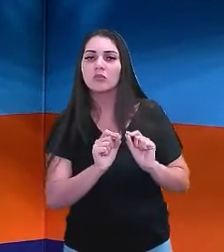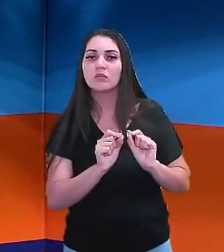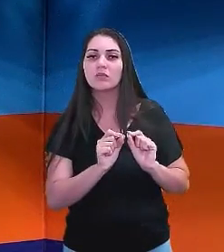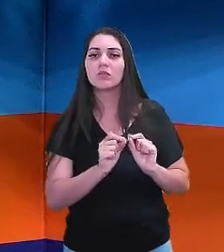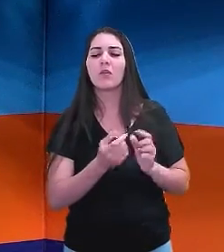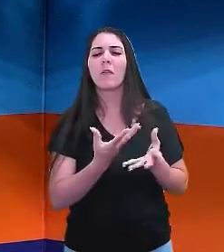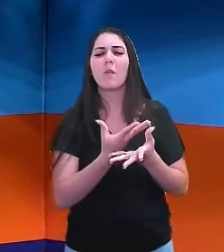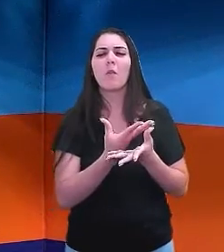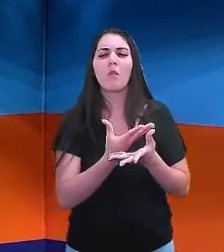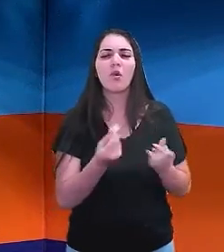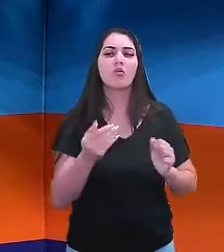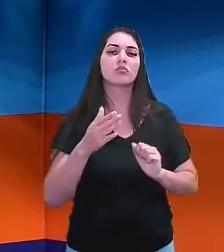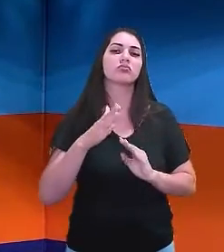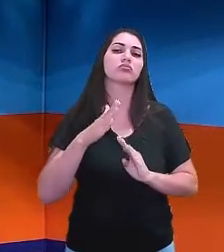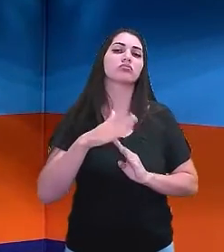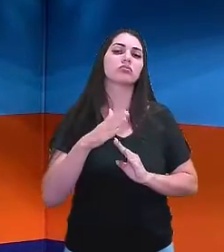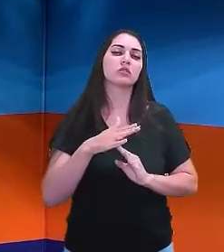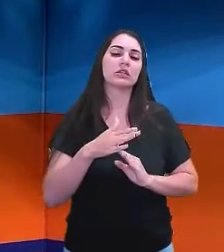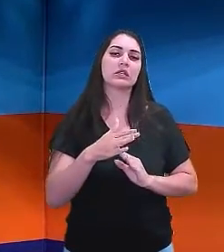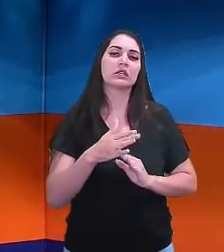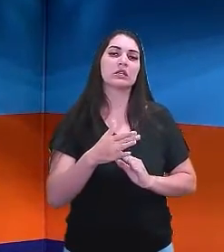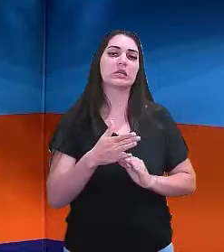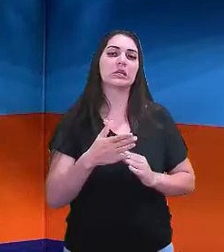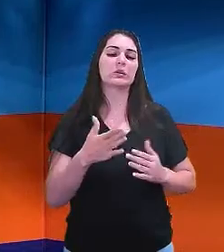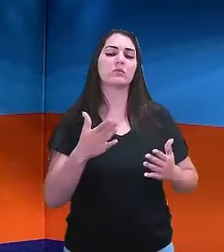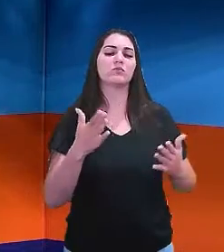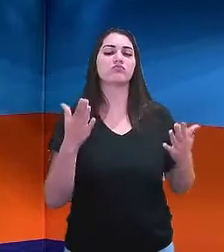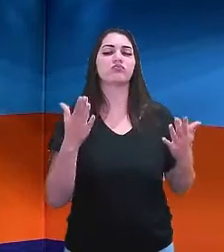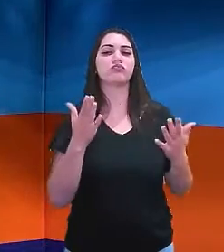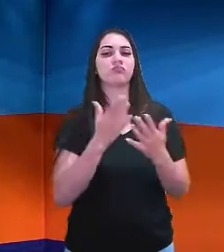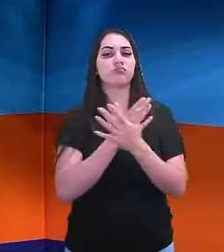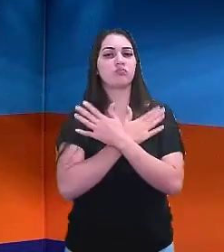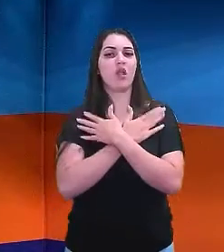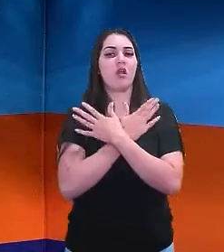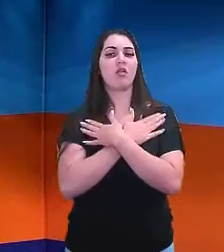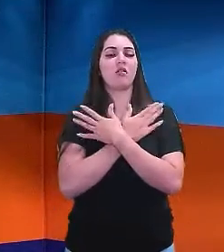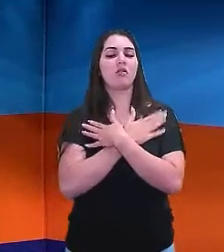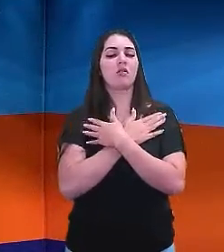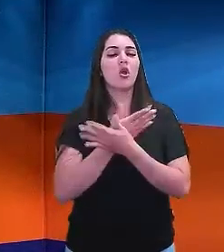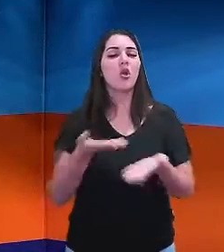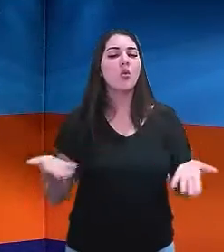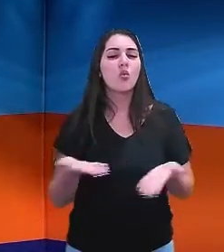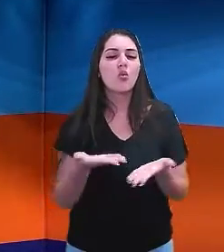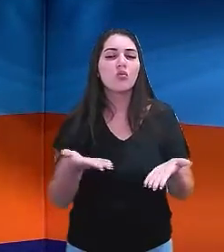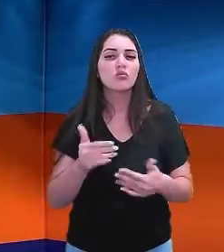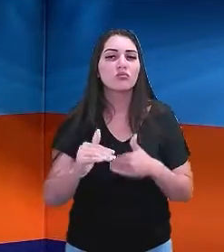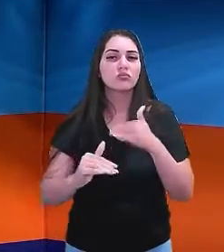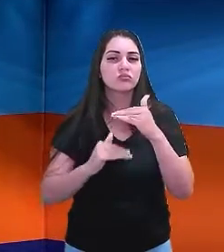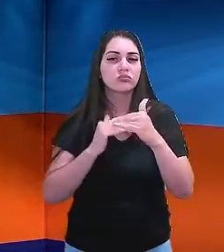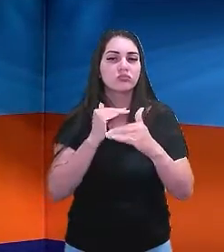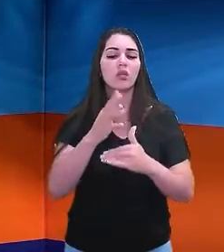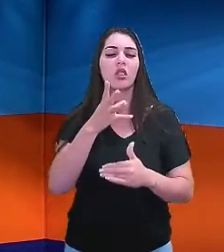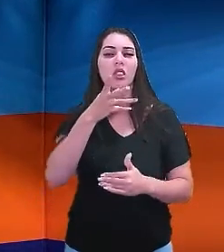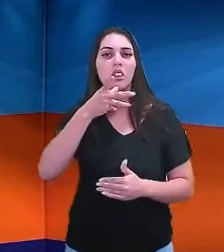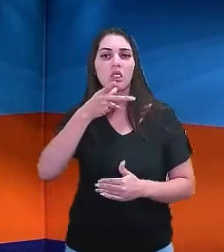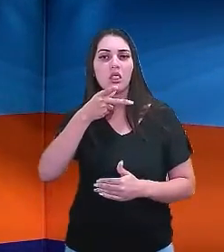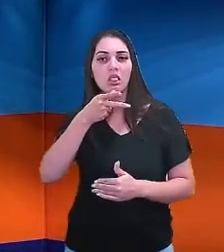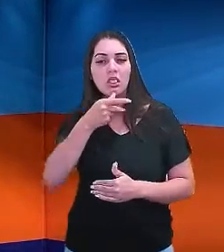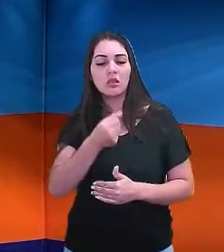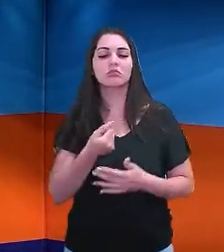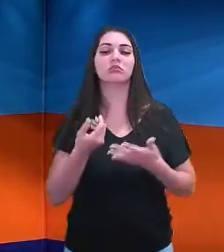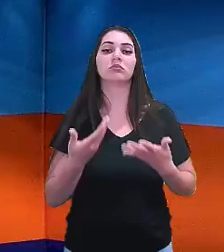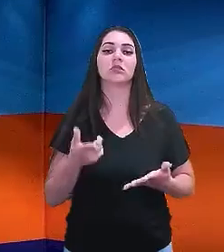durante muito tempo marginalizados, hoje, a partir de um processo evolutivo muito longo, lento e